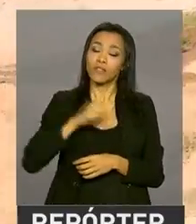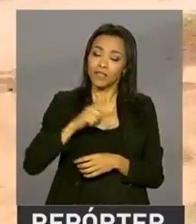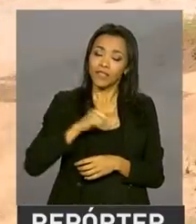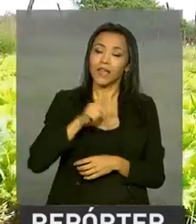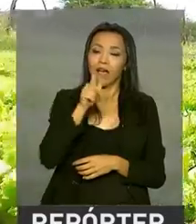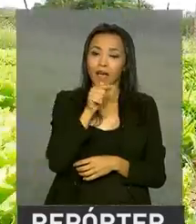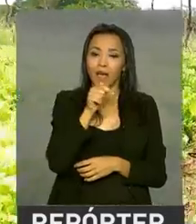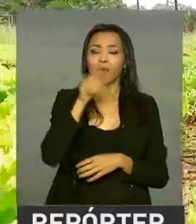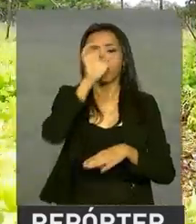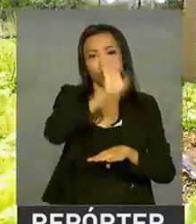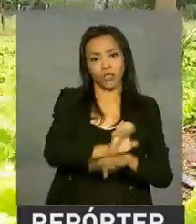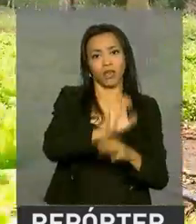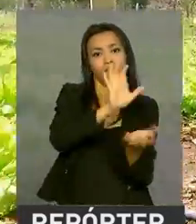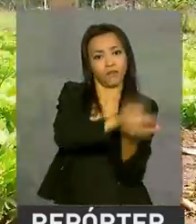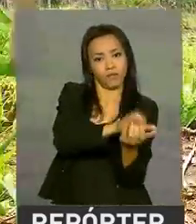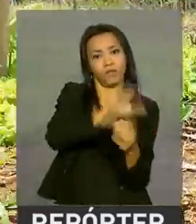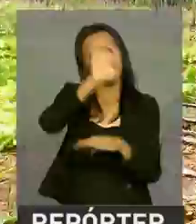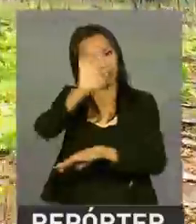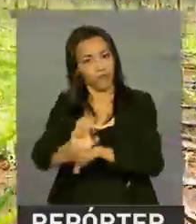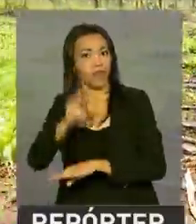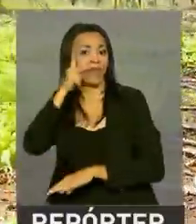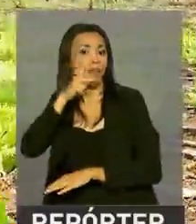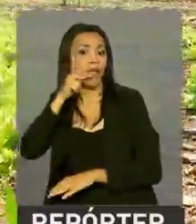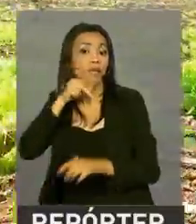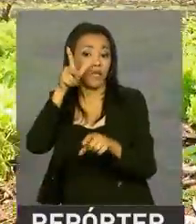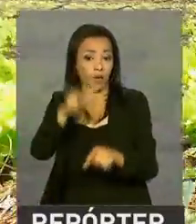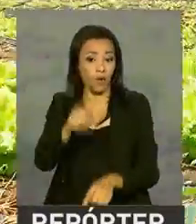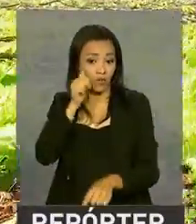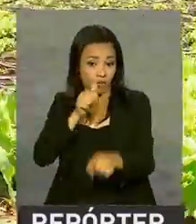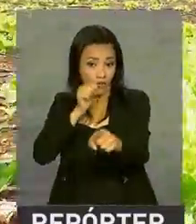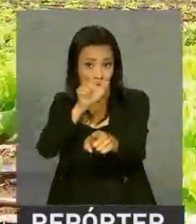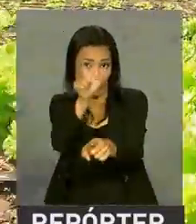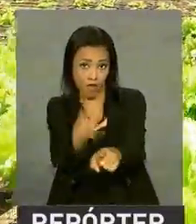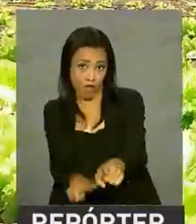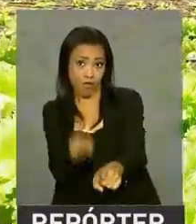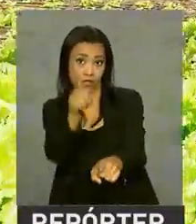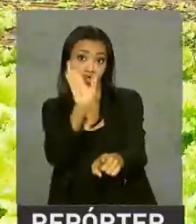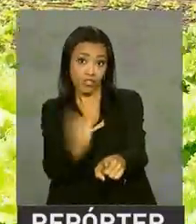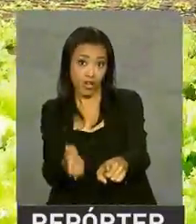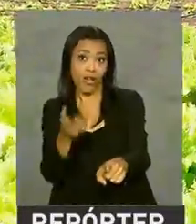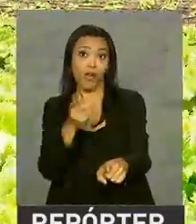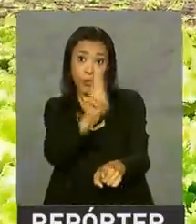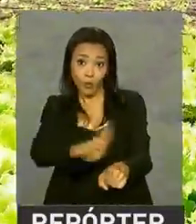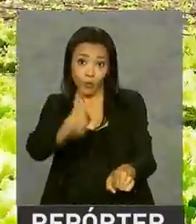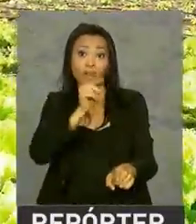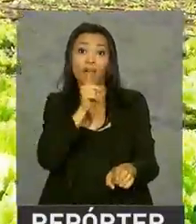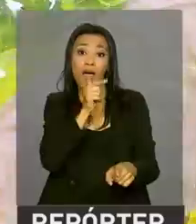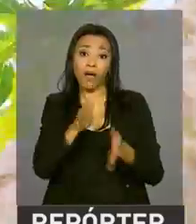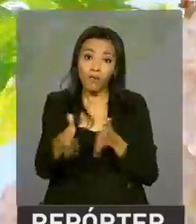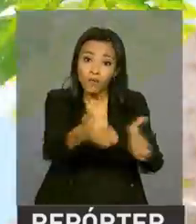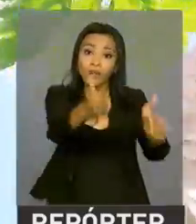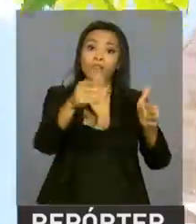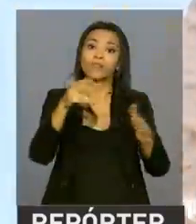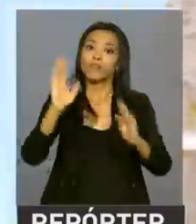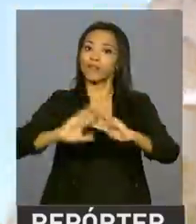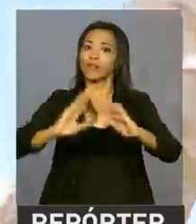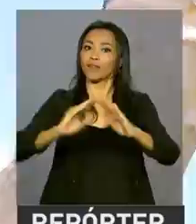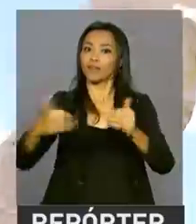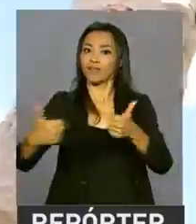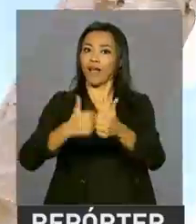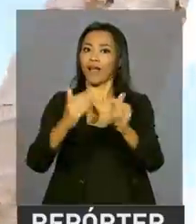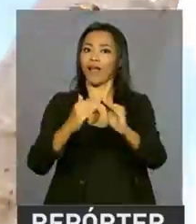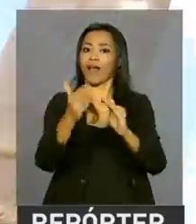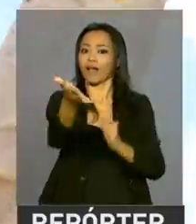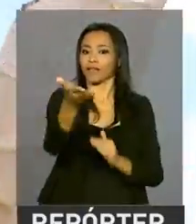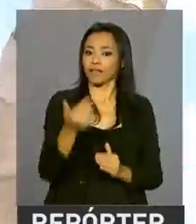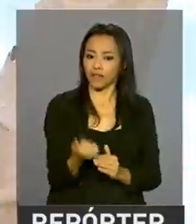em Pernambuco. Como a agricultora Maria Verônica, que já recebe as águas do Velho Chico em casa. Ela acredita